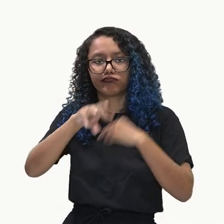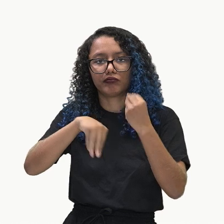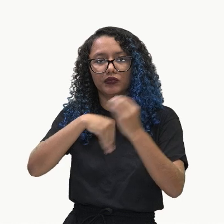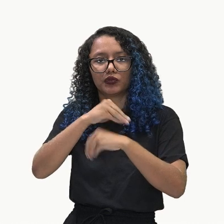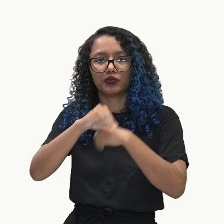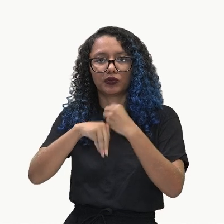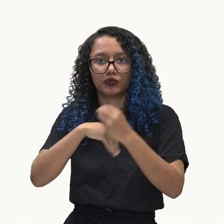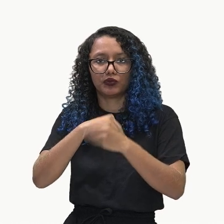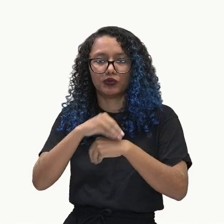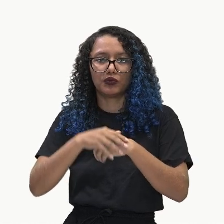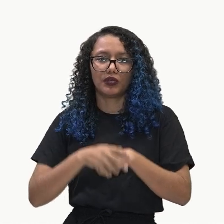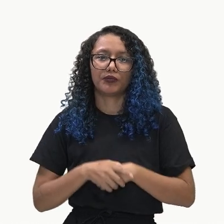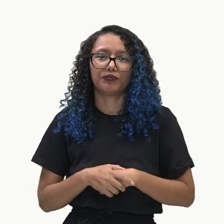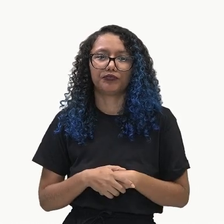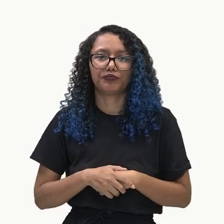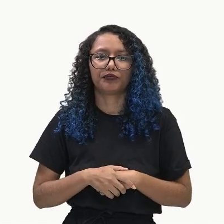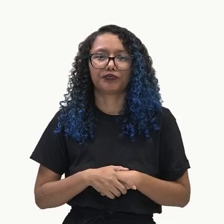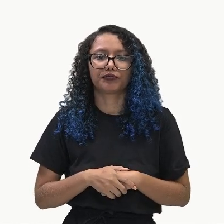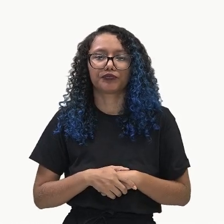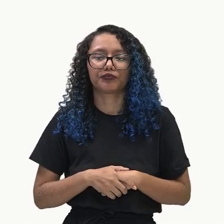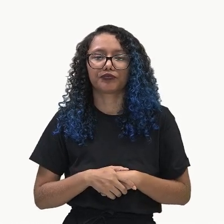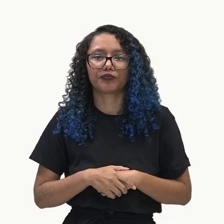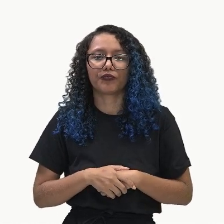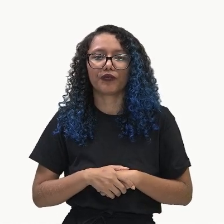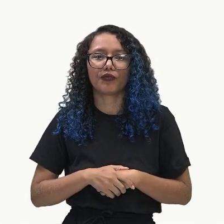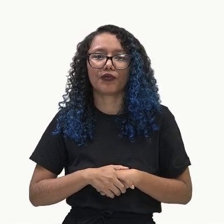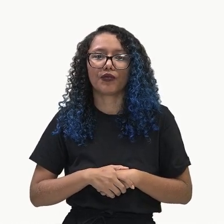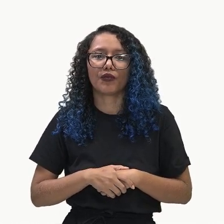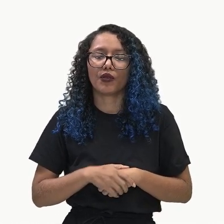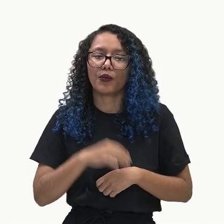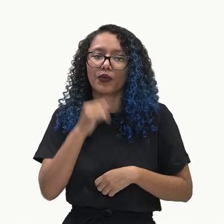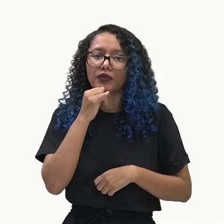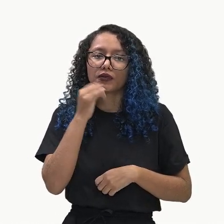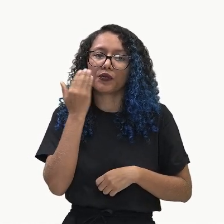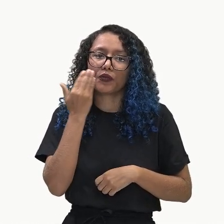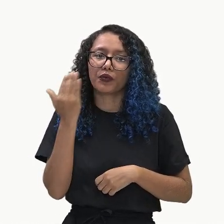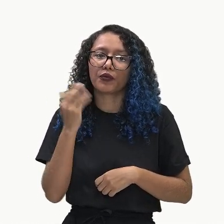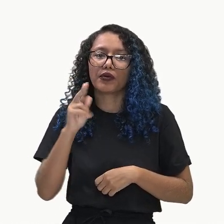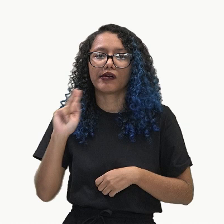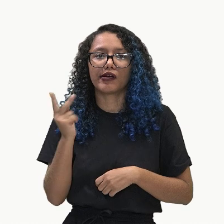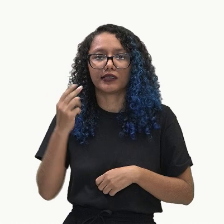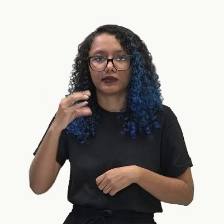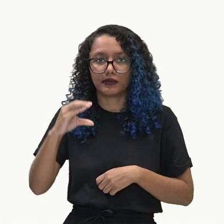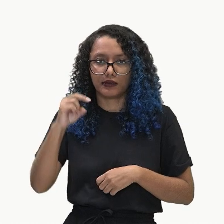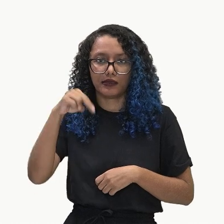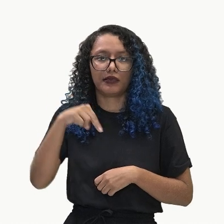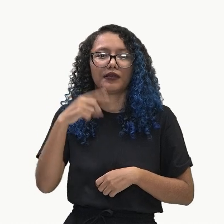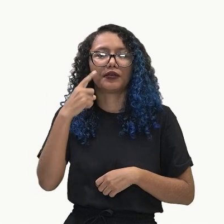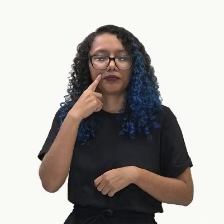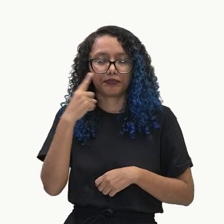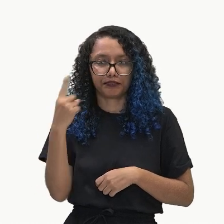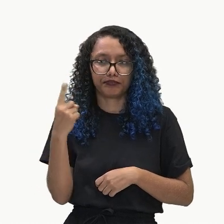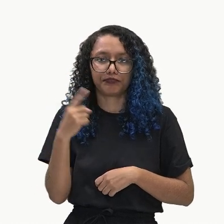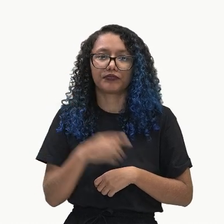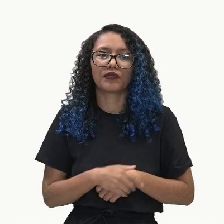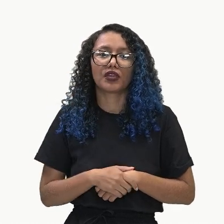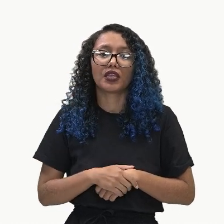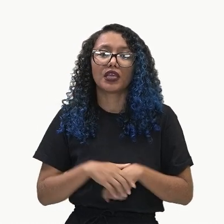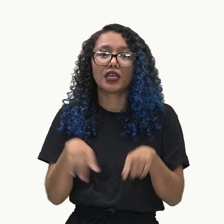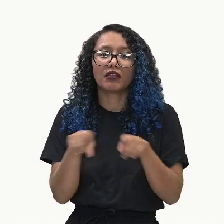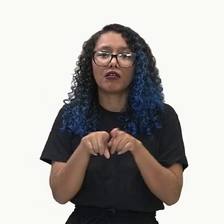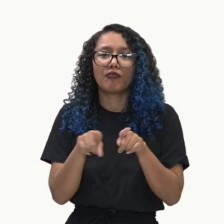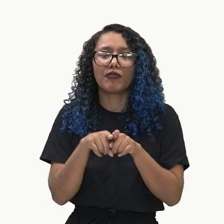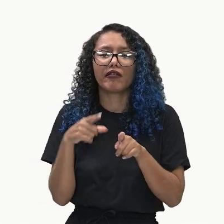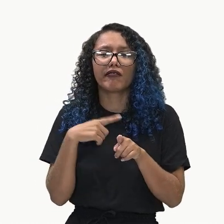reação, como aqui, ó, o exemplo do ácido cianídrico, certo? E aqui, ó,